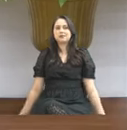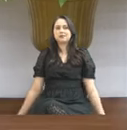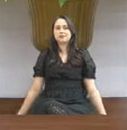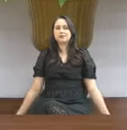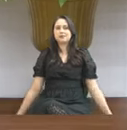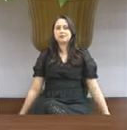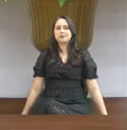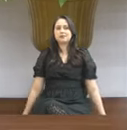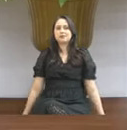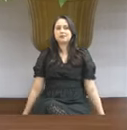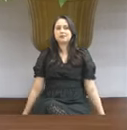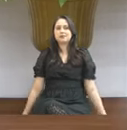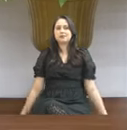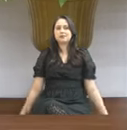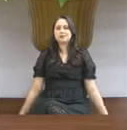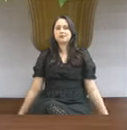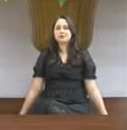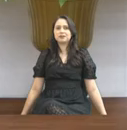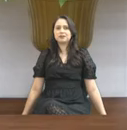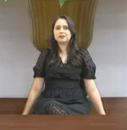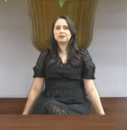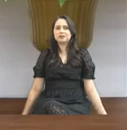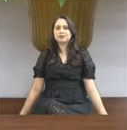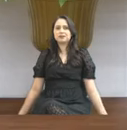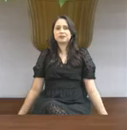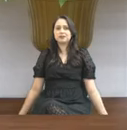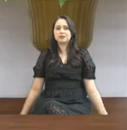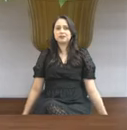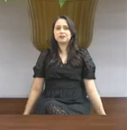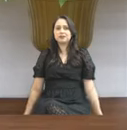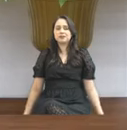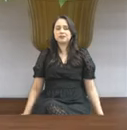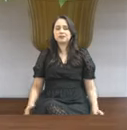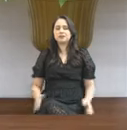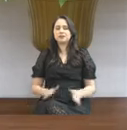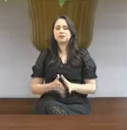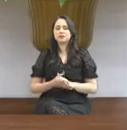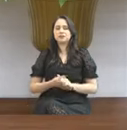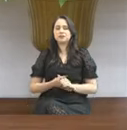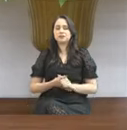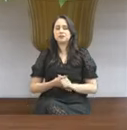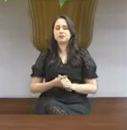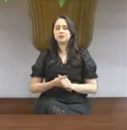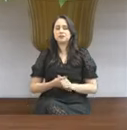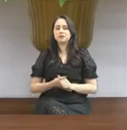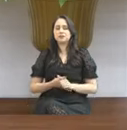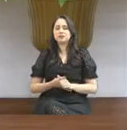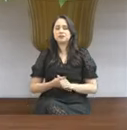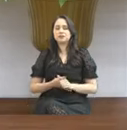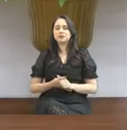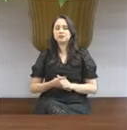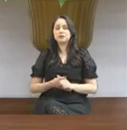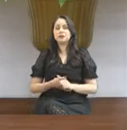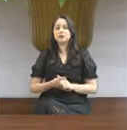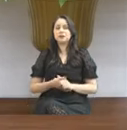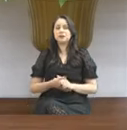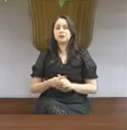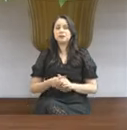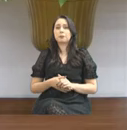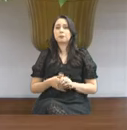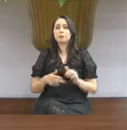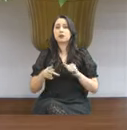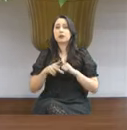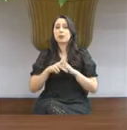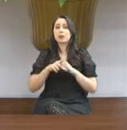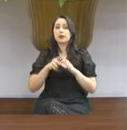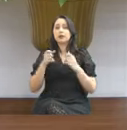extraordinário. 1 Pedro 5, 7. Ok? Assim Pedro escreveu. E